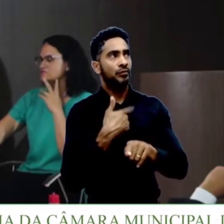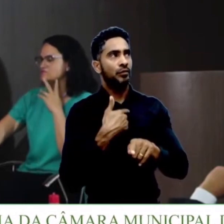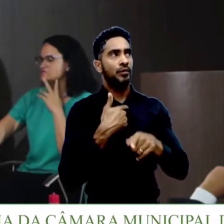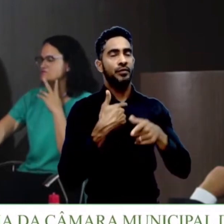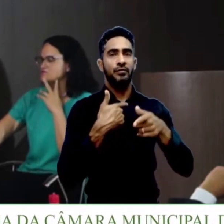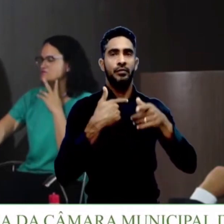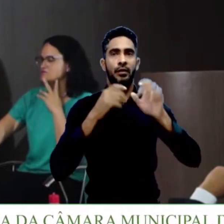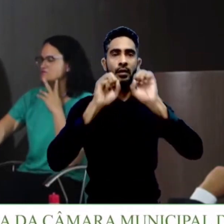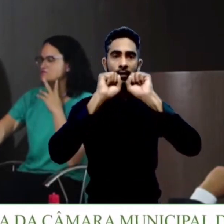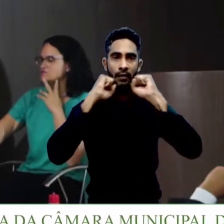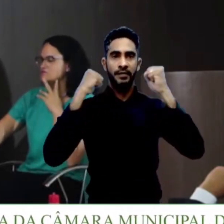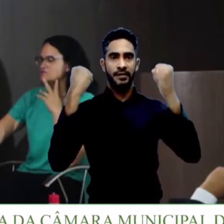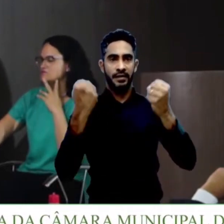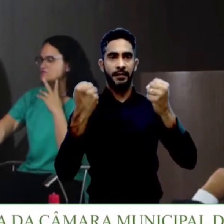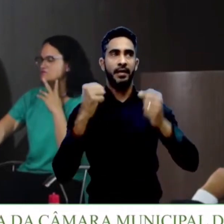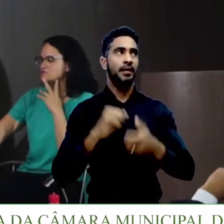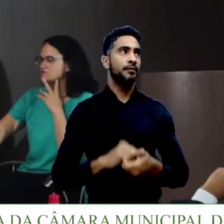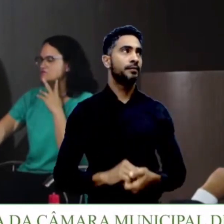evento.